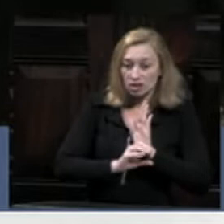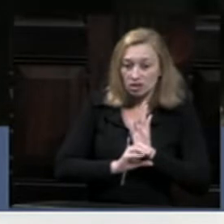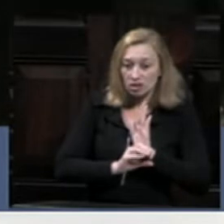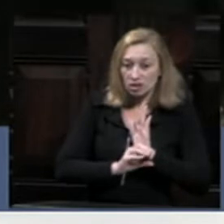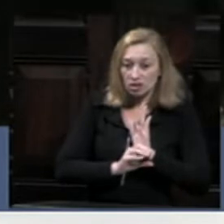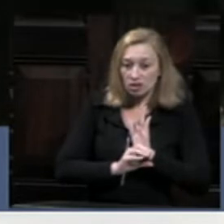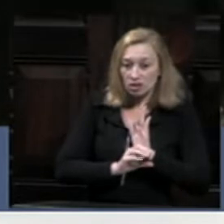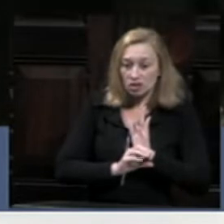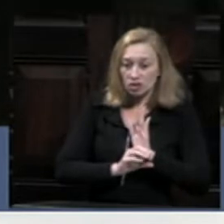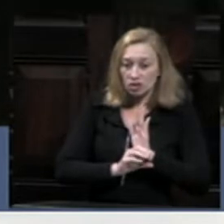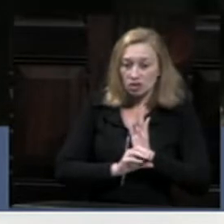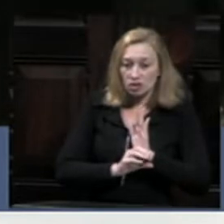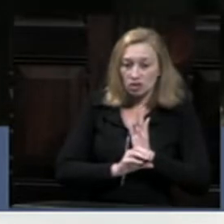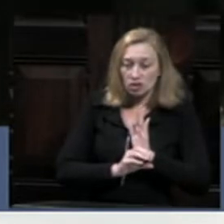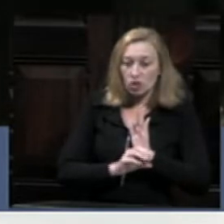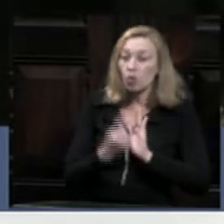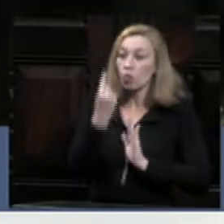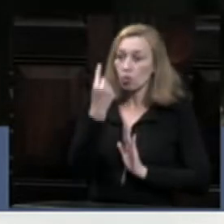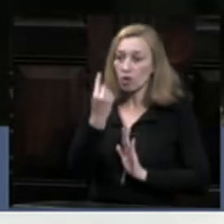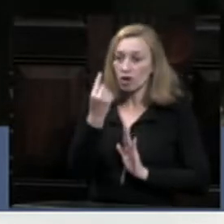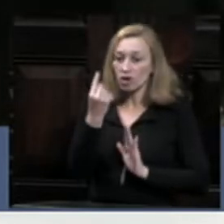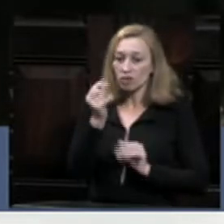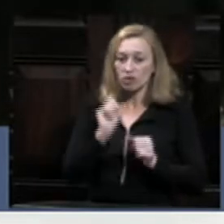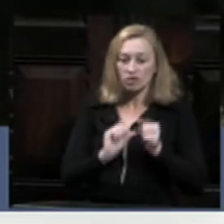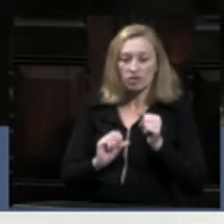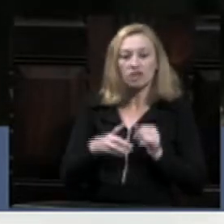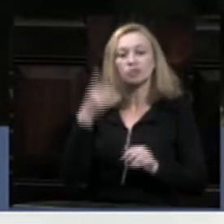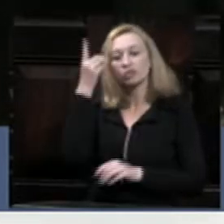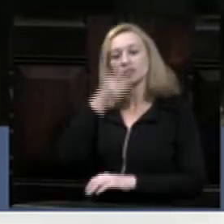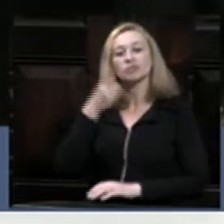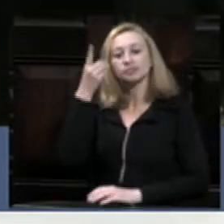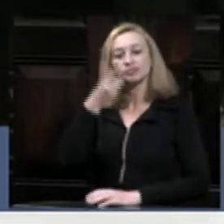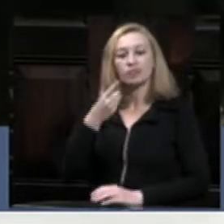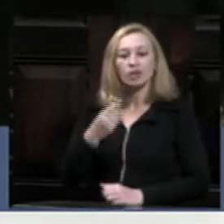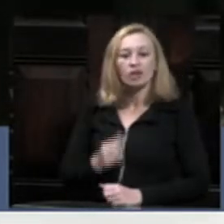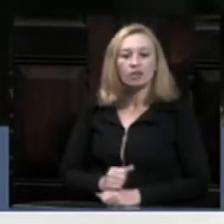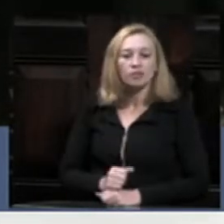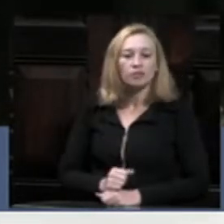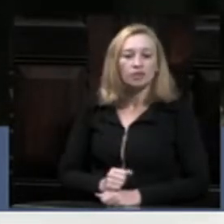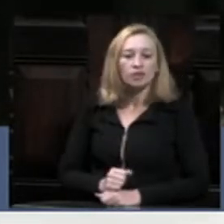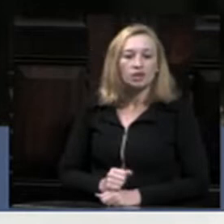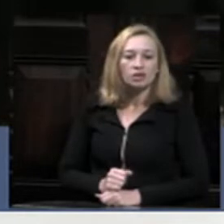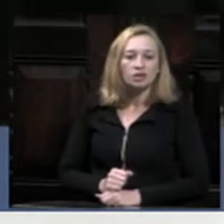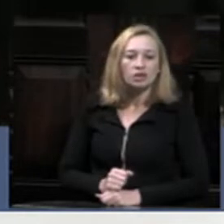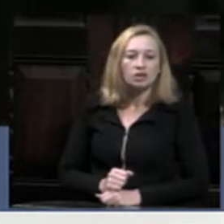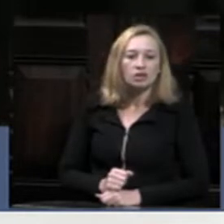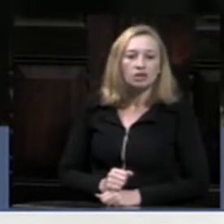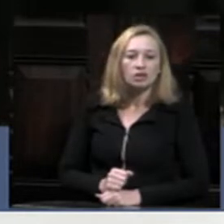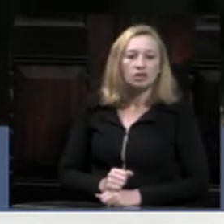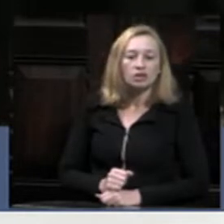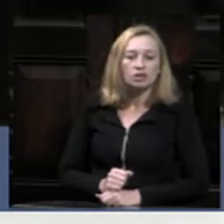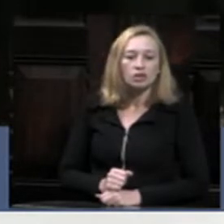Uma foi feita pelo nosso deputado do PSOL,